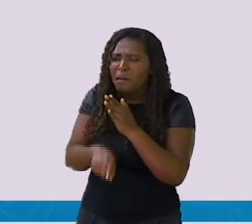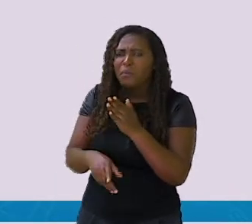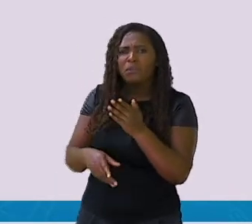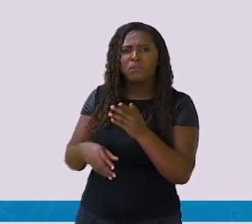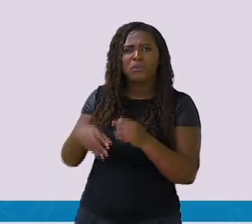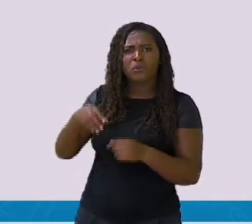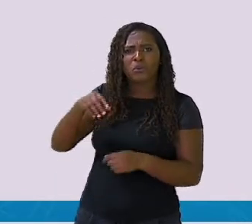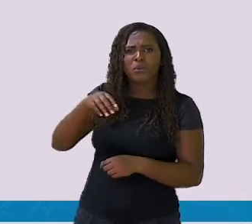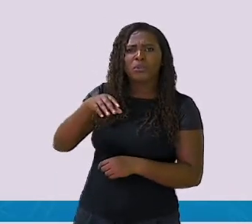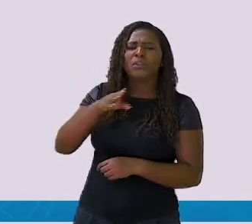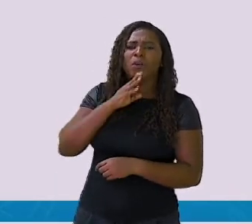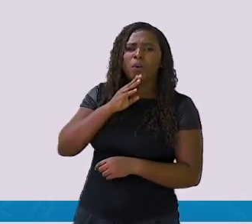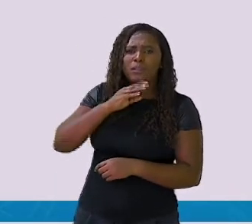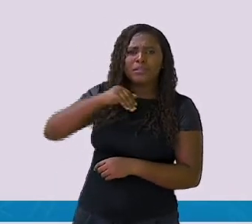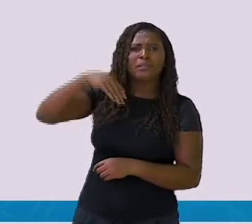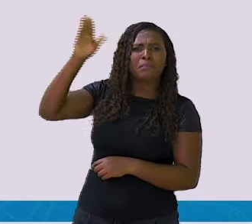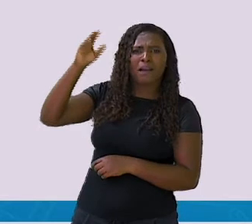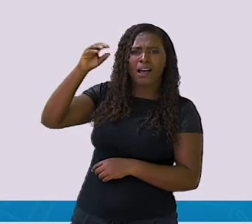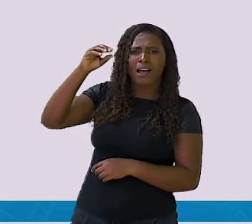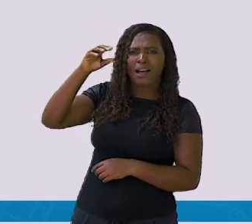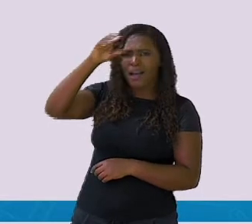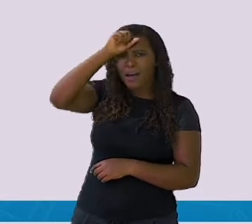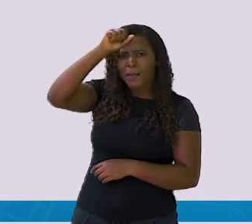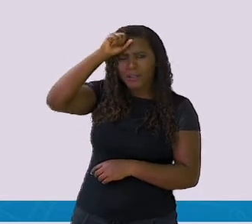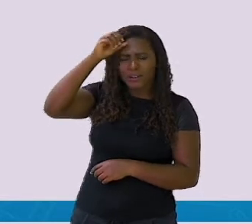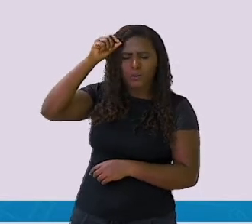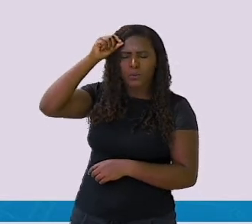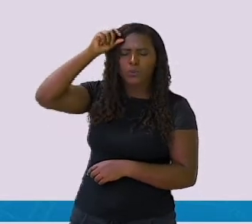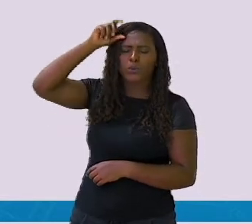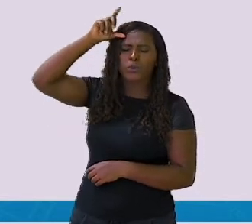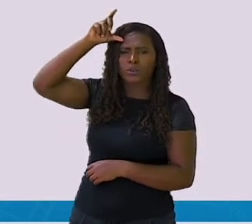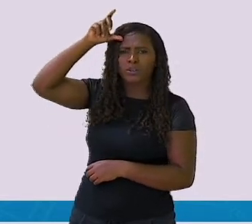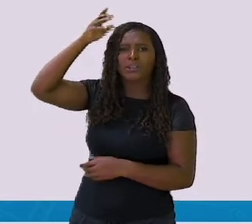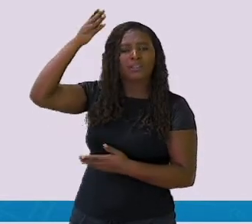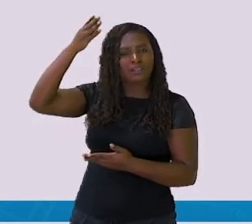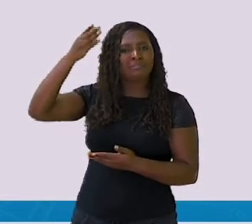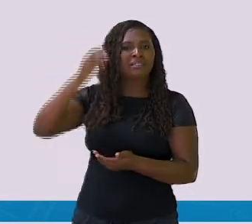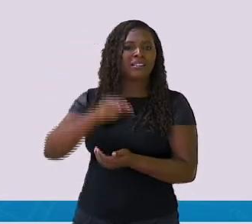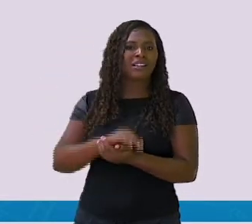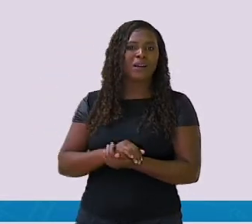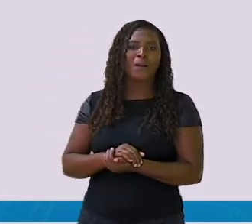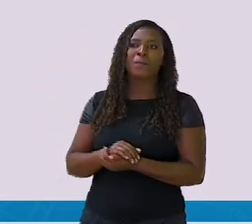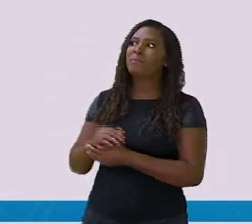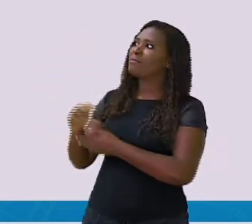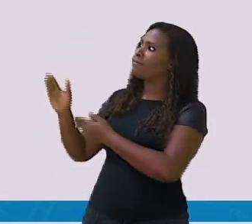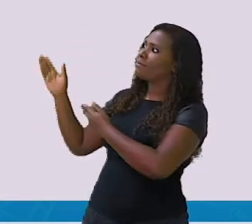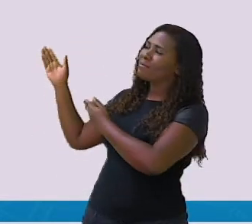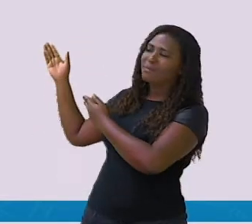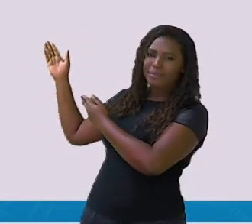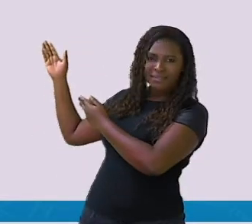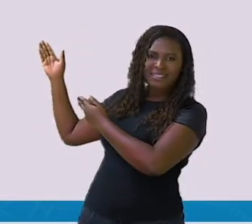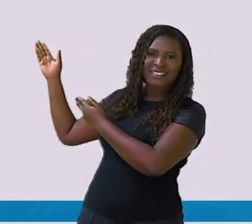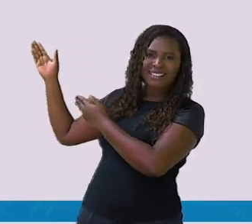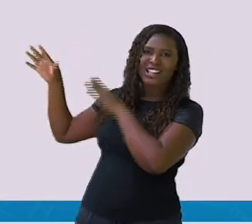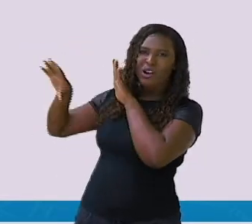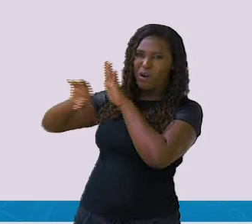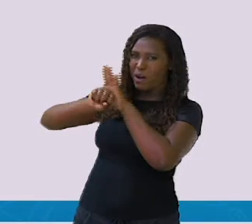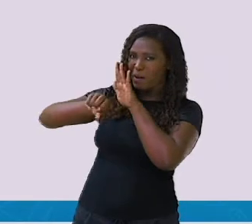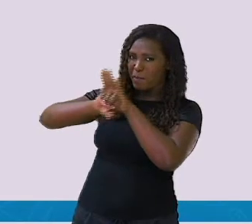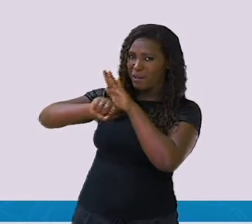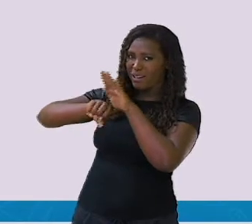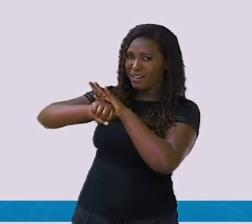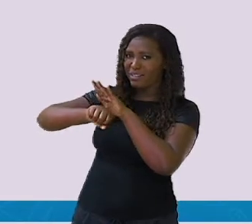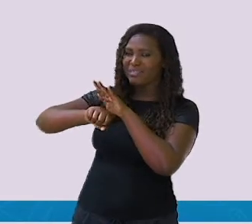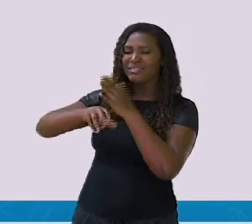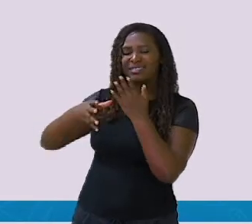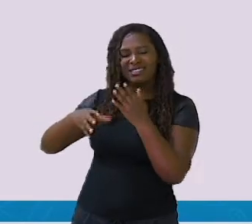quisesse simplesmente conhecer, né? Então, o Museu do Louvre é o maior museu do mundo e um